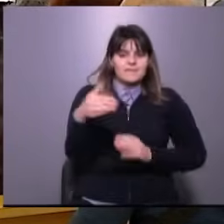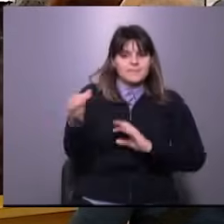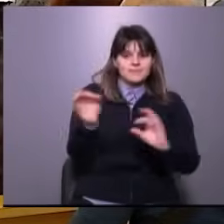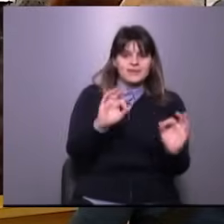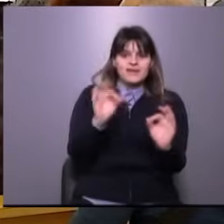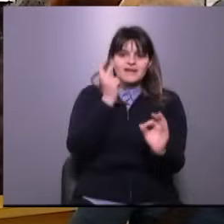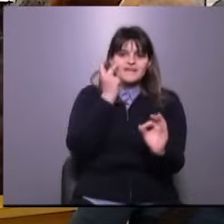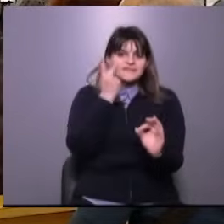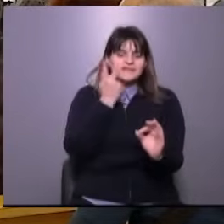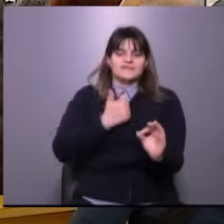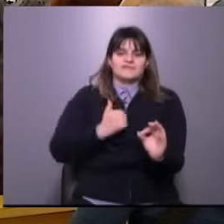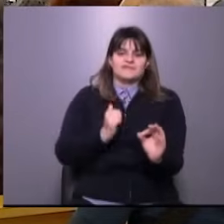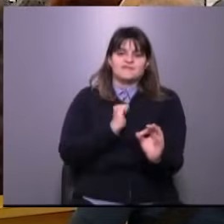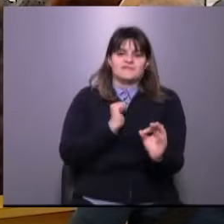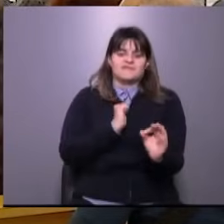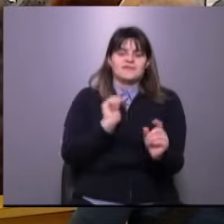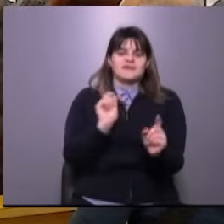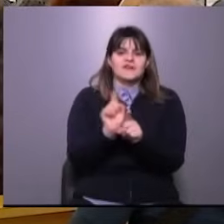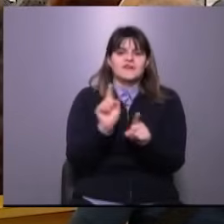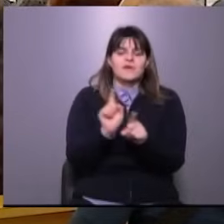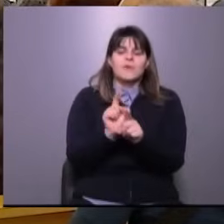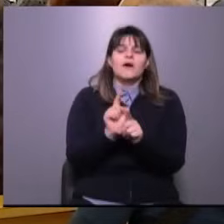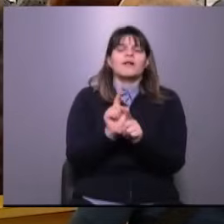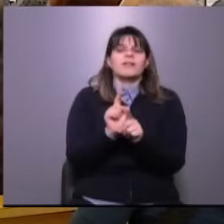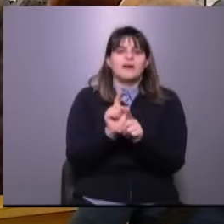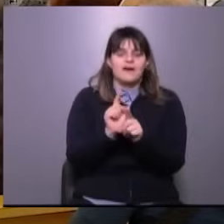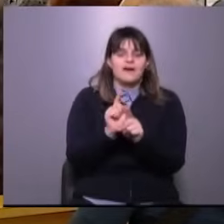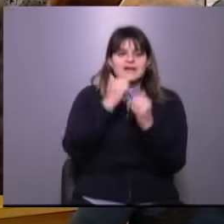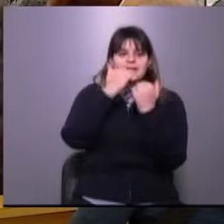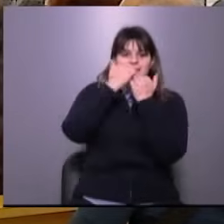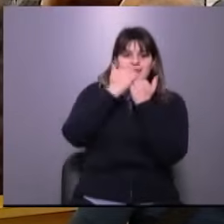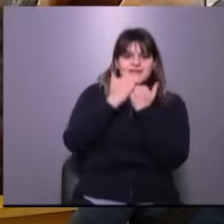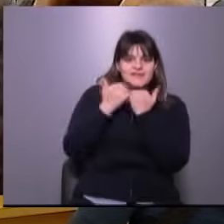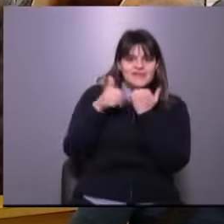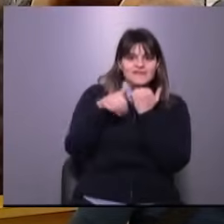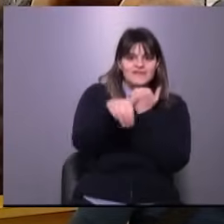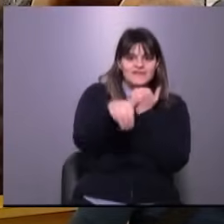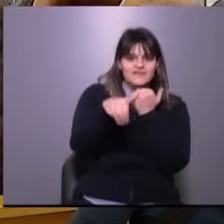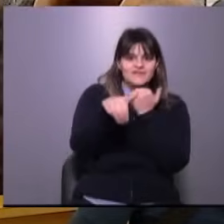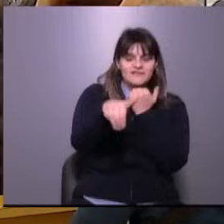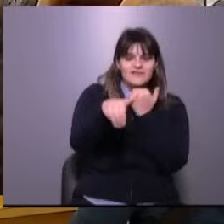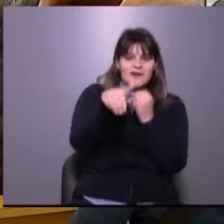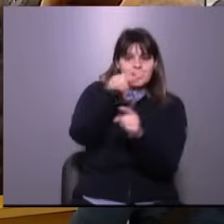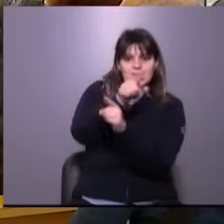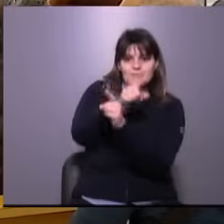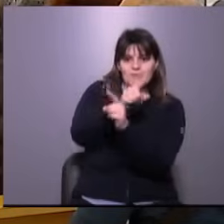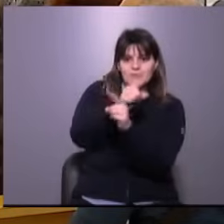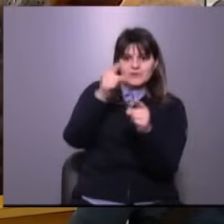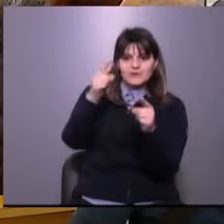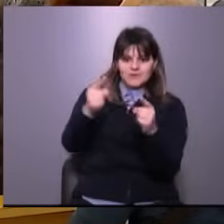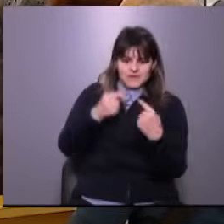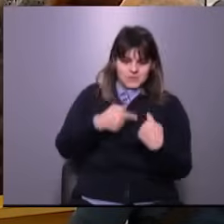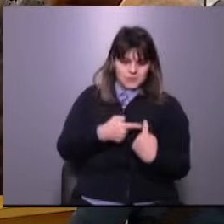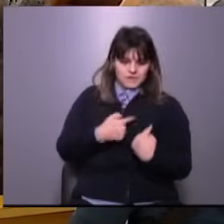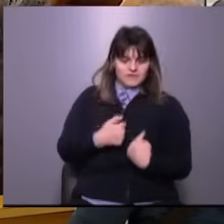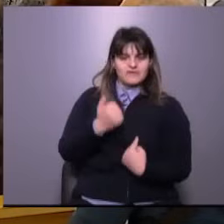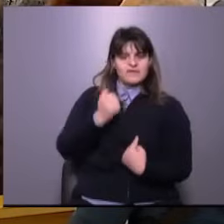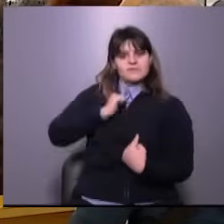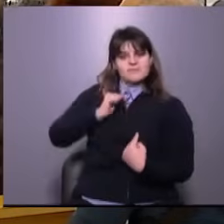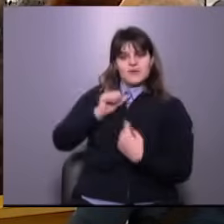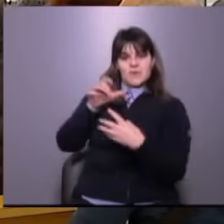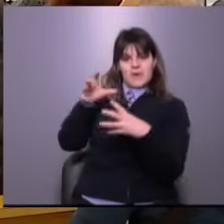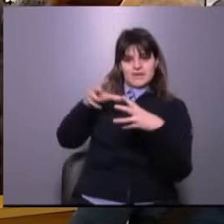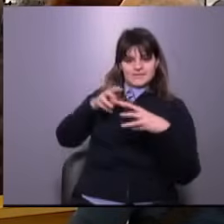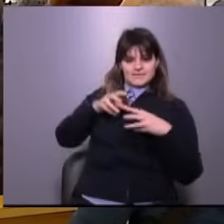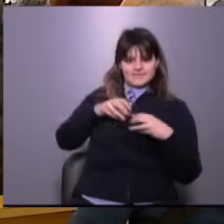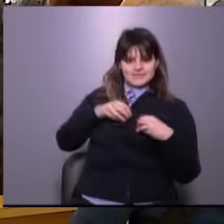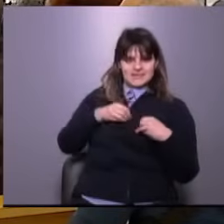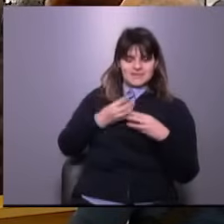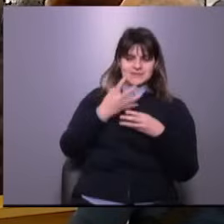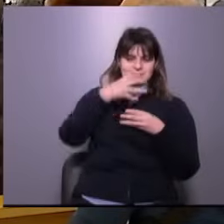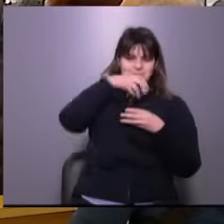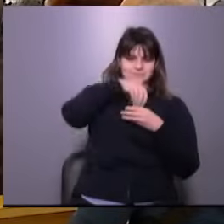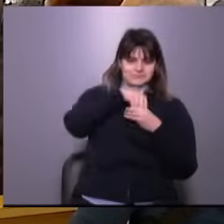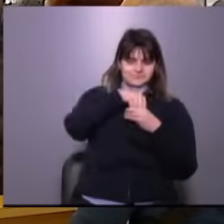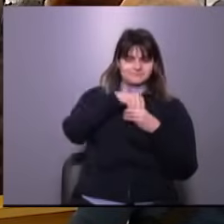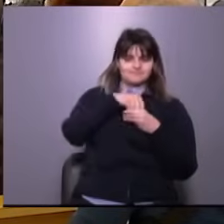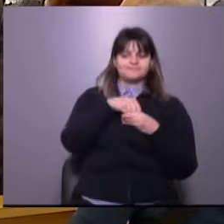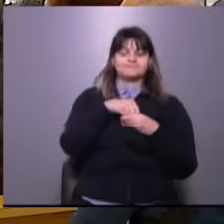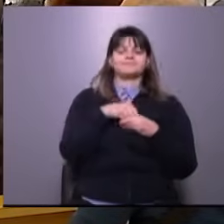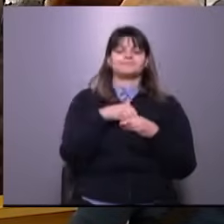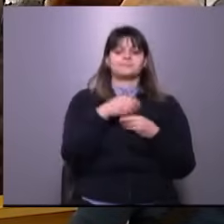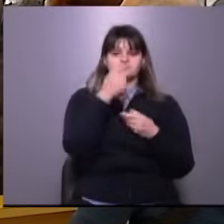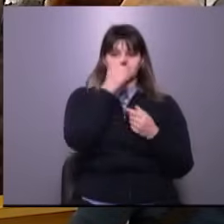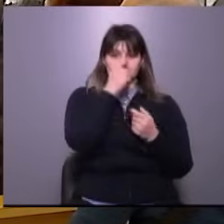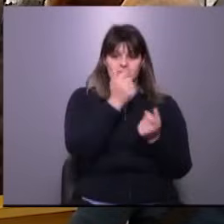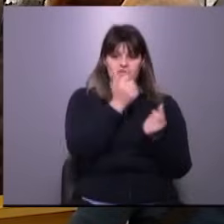a prepararmos a nossa vida para que a fonte da nossa alegria possa ter um lugar nela.